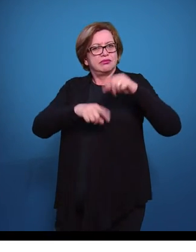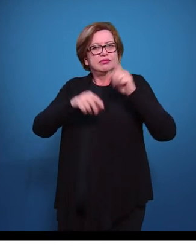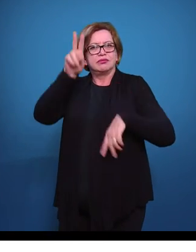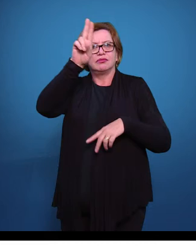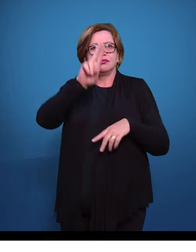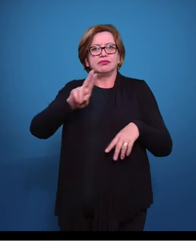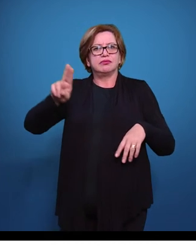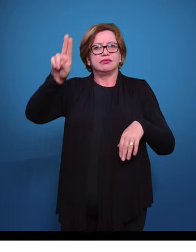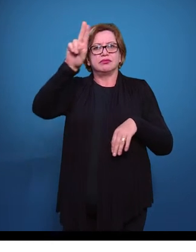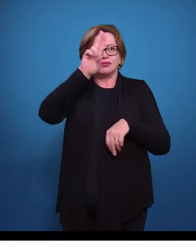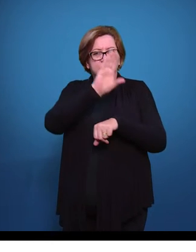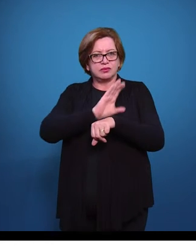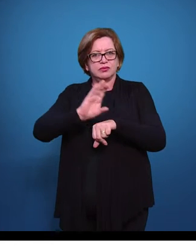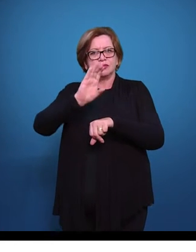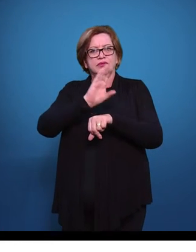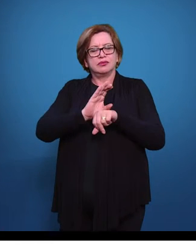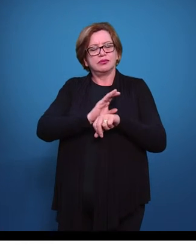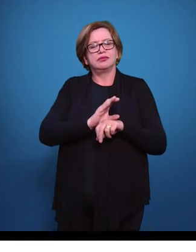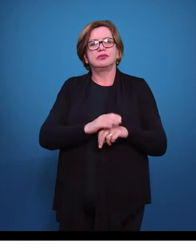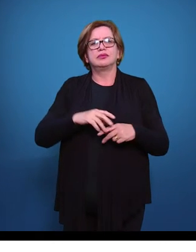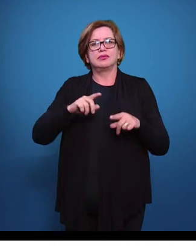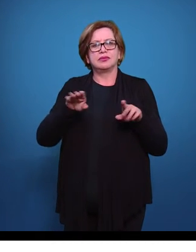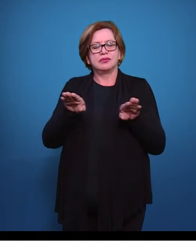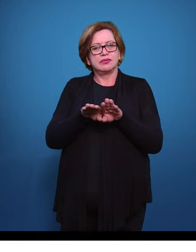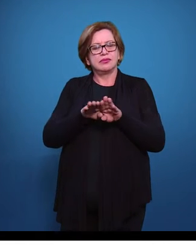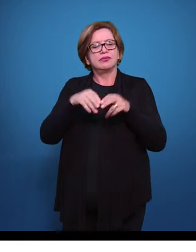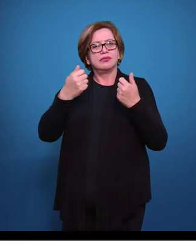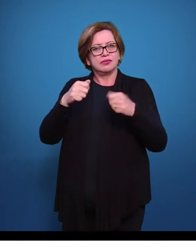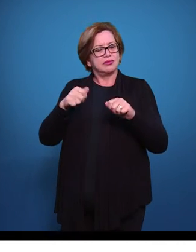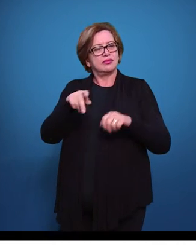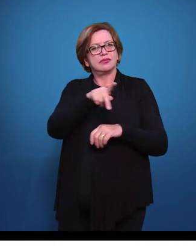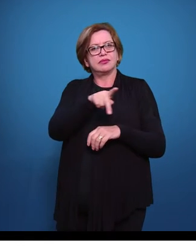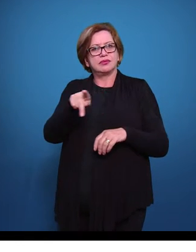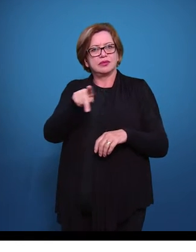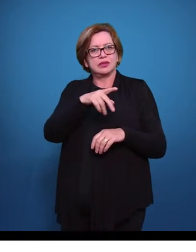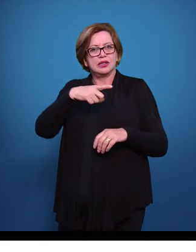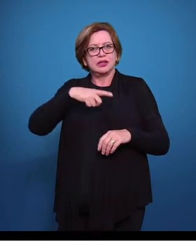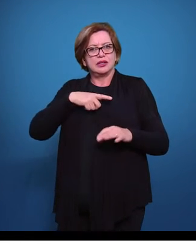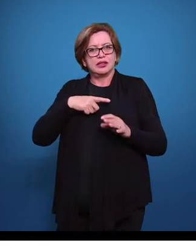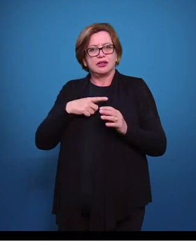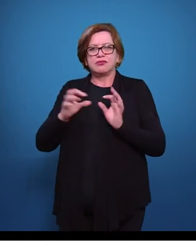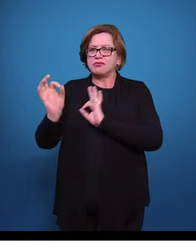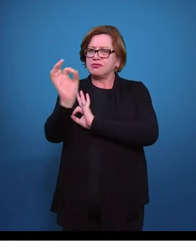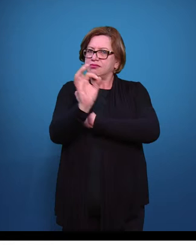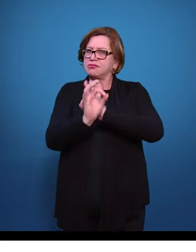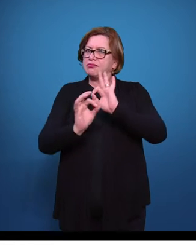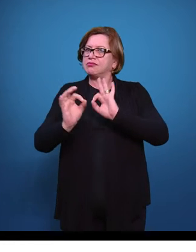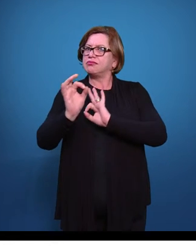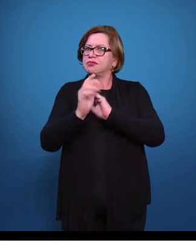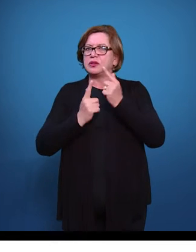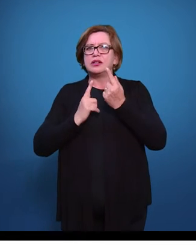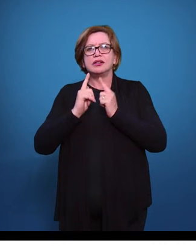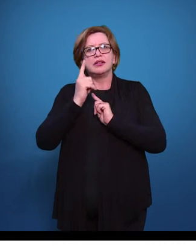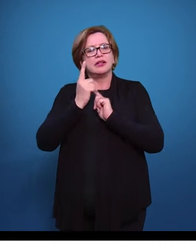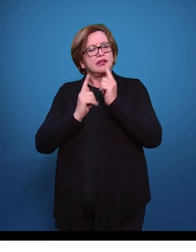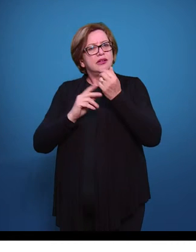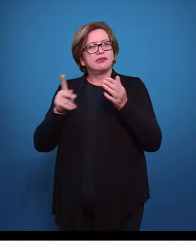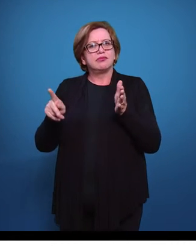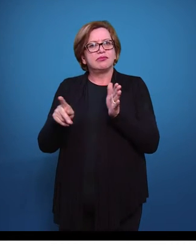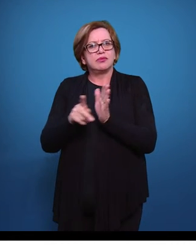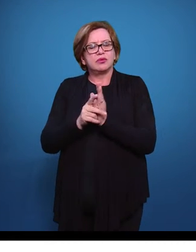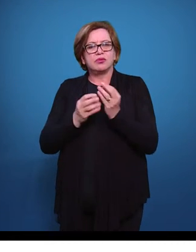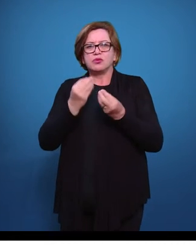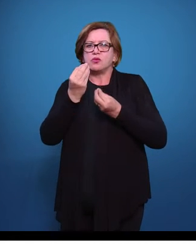utilizadas no curso também se exige do professor as competências de gestão e gerenciamento que são aquelas que se referem